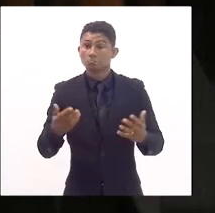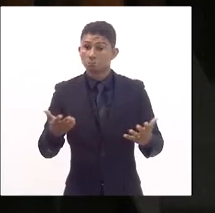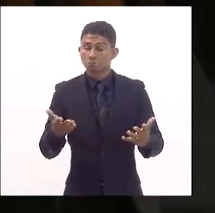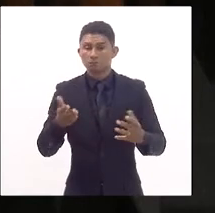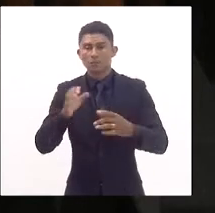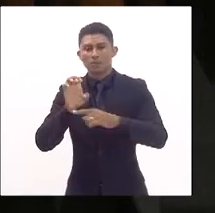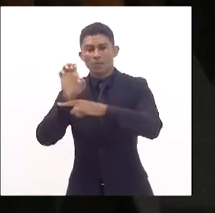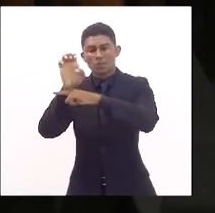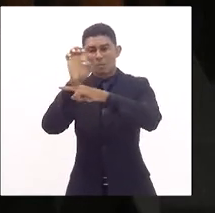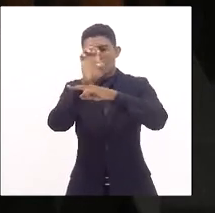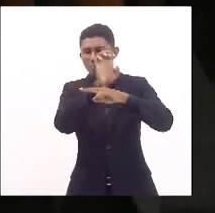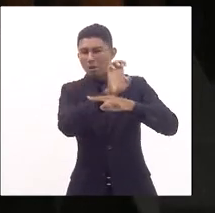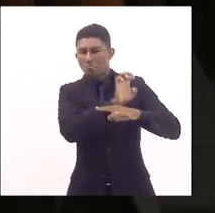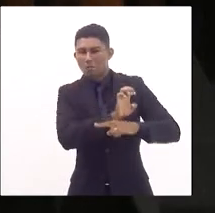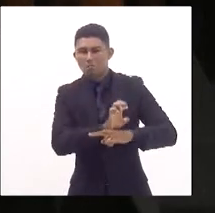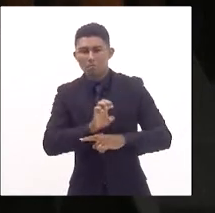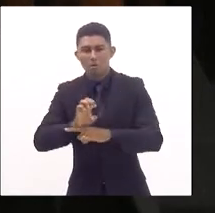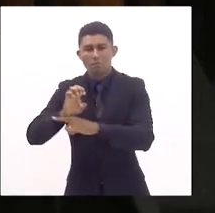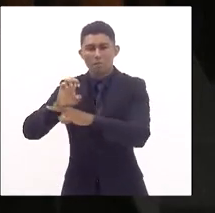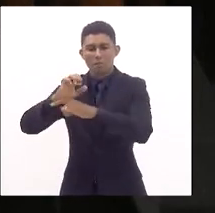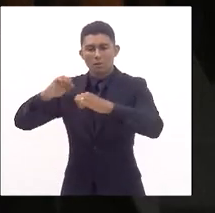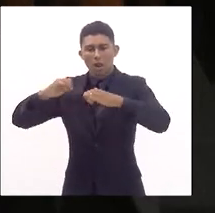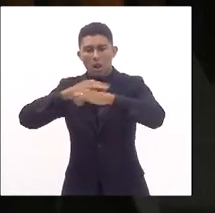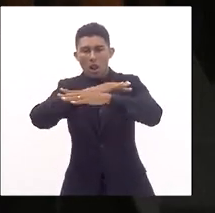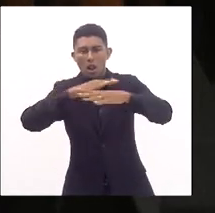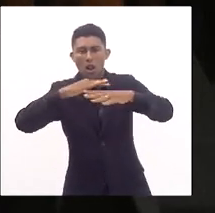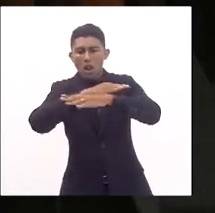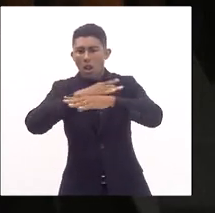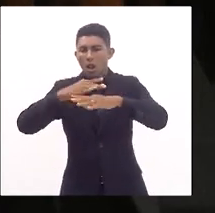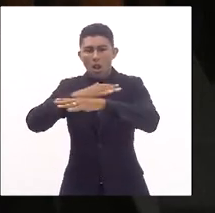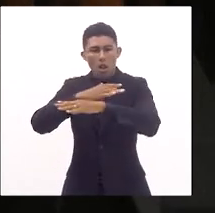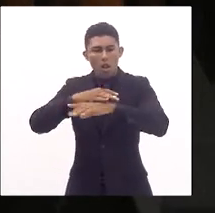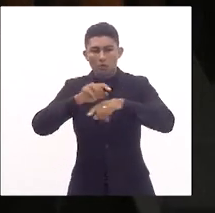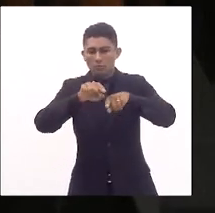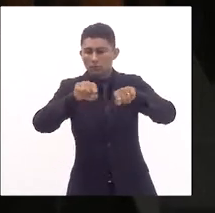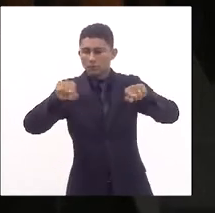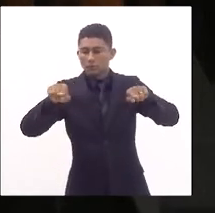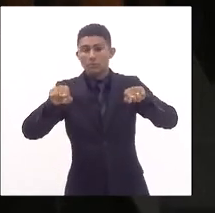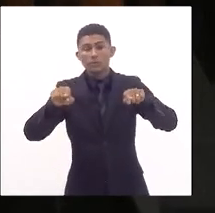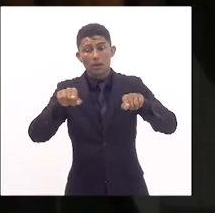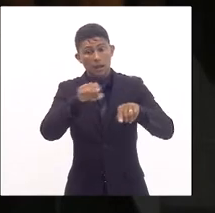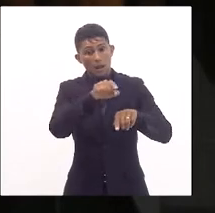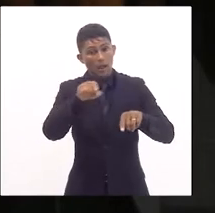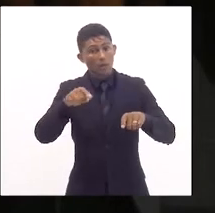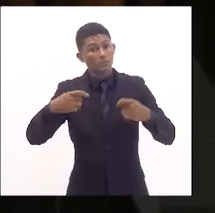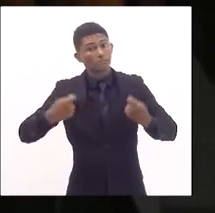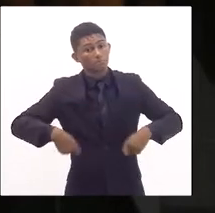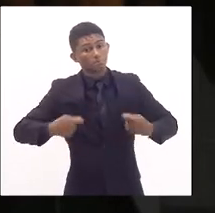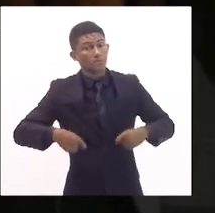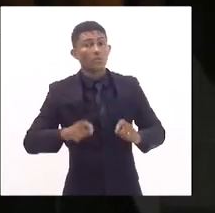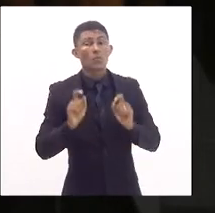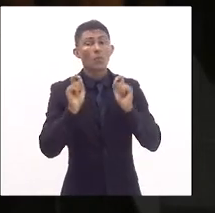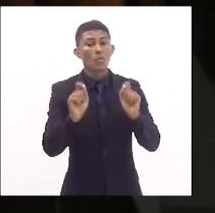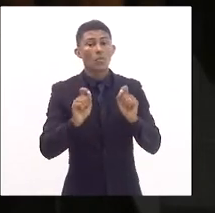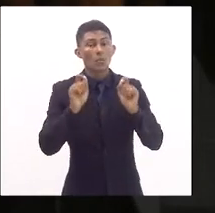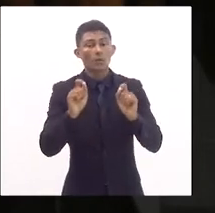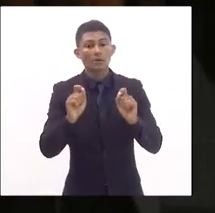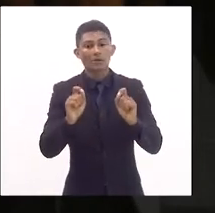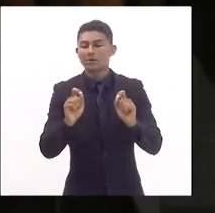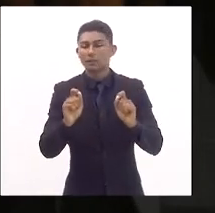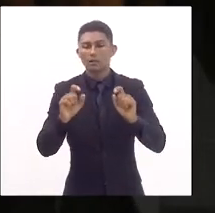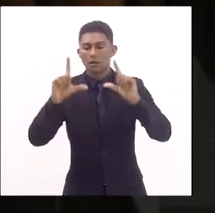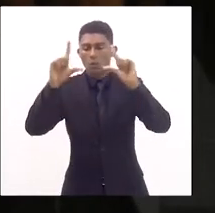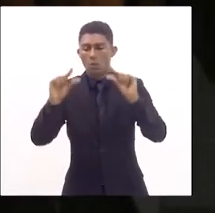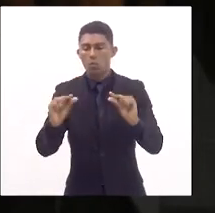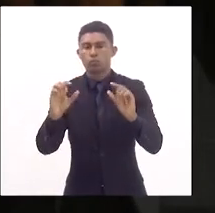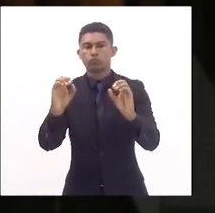estados e municípios busca em zerar as suas alíquotas em diesel